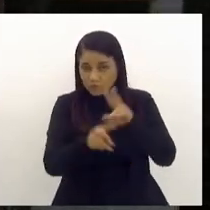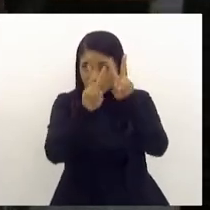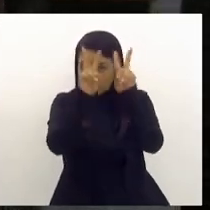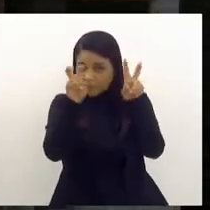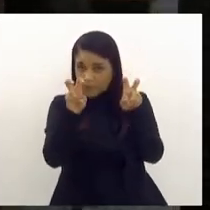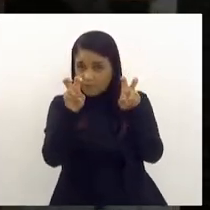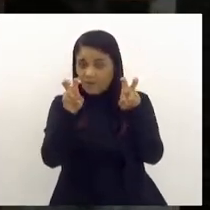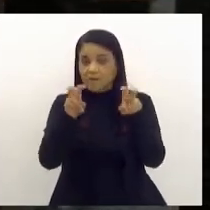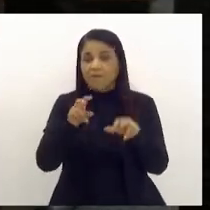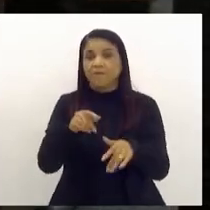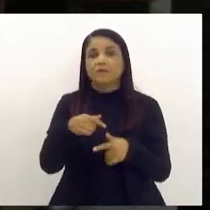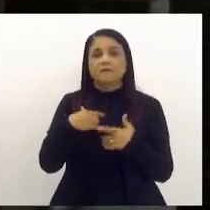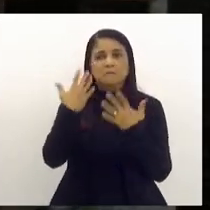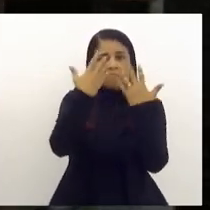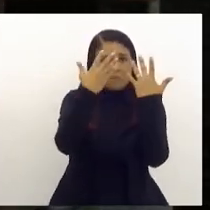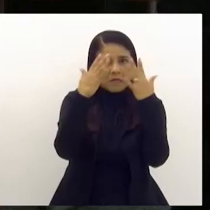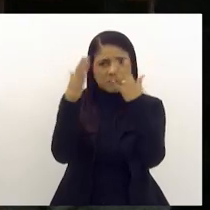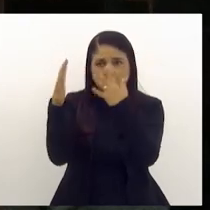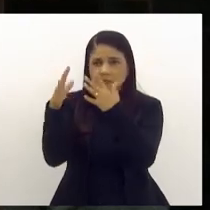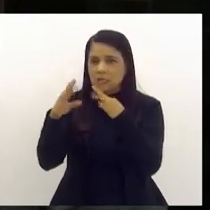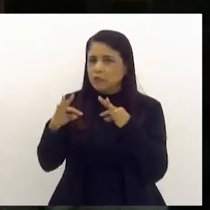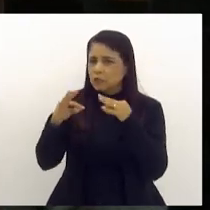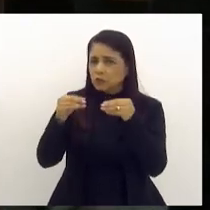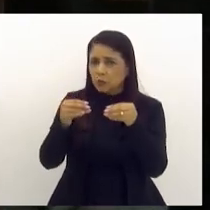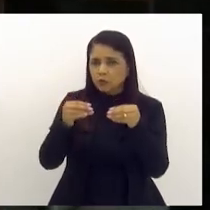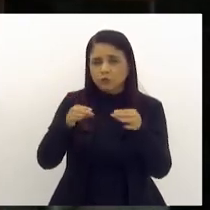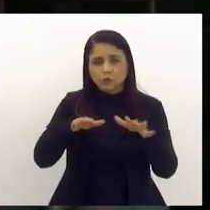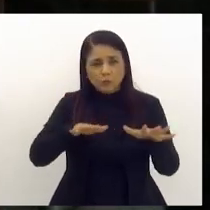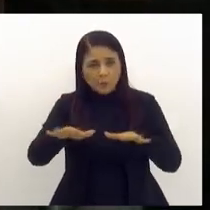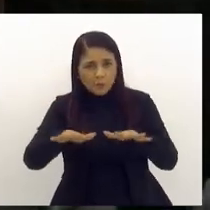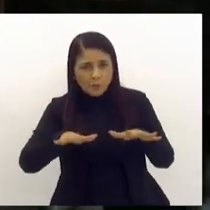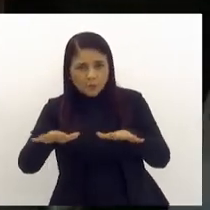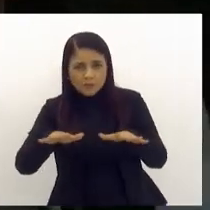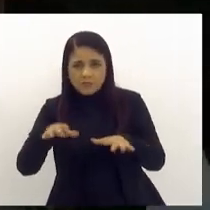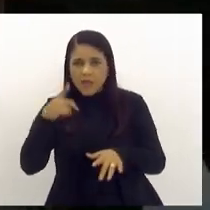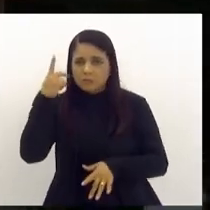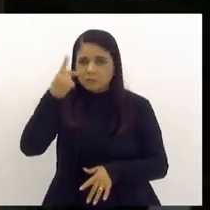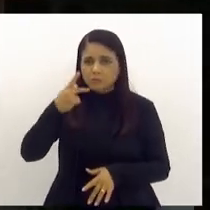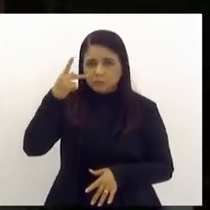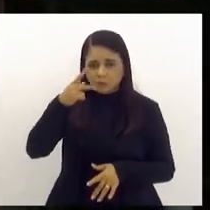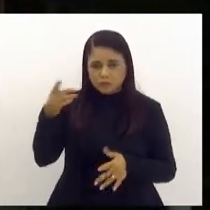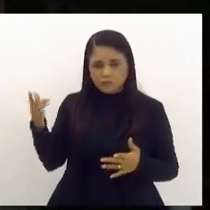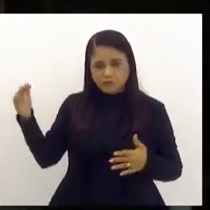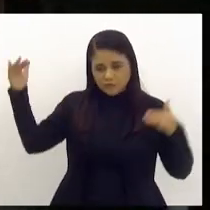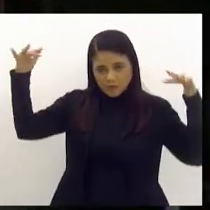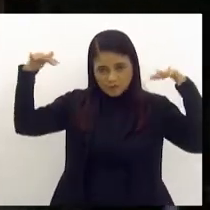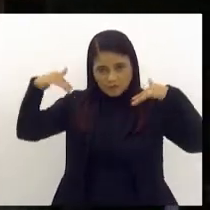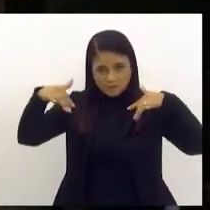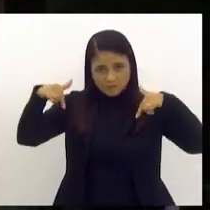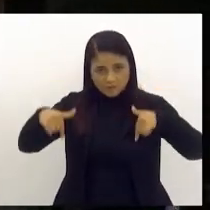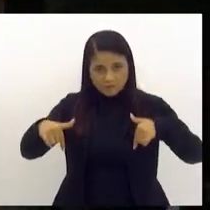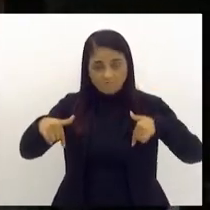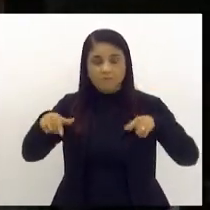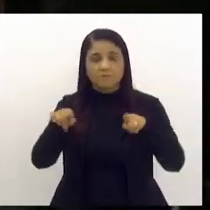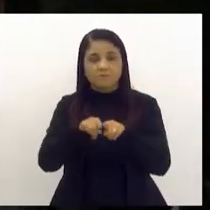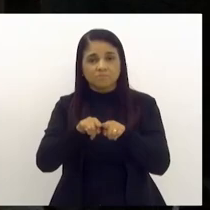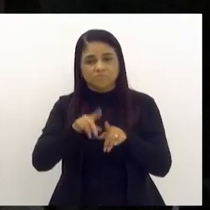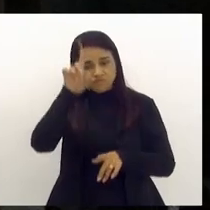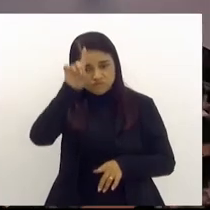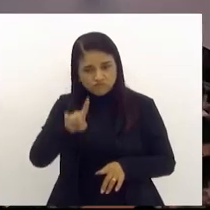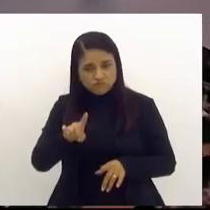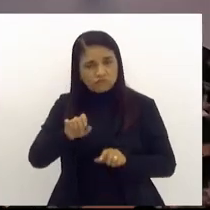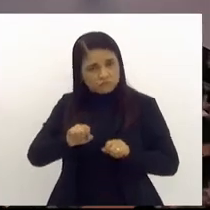quero parabenizar a todos aqueles e aquelas que se mobilizaram a virem à Alerj para reivindicar os seus